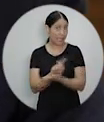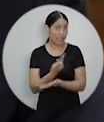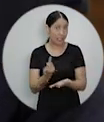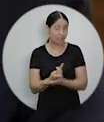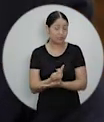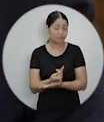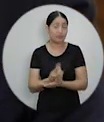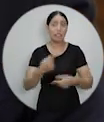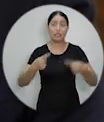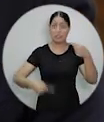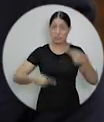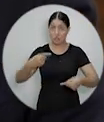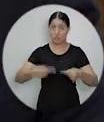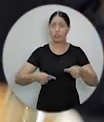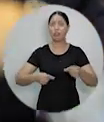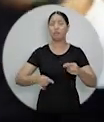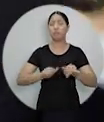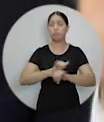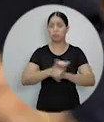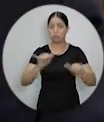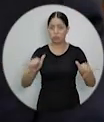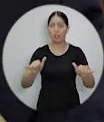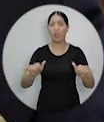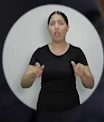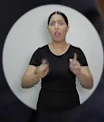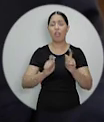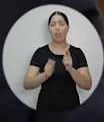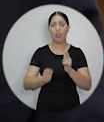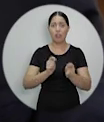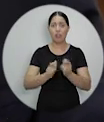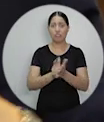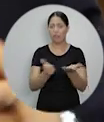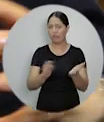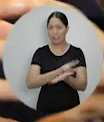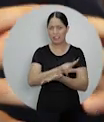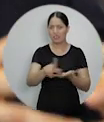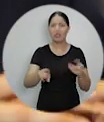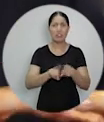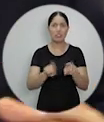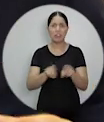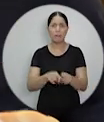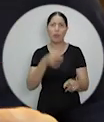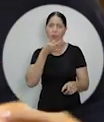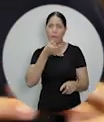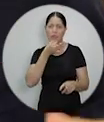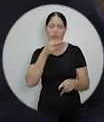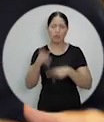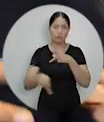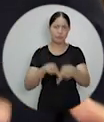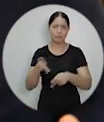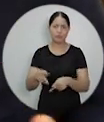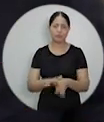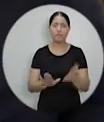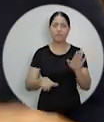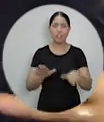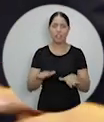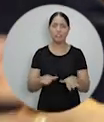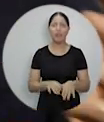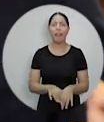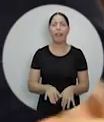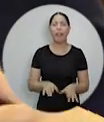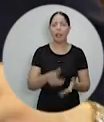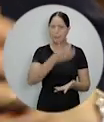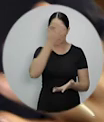muitas vezes pela imprensa, pela opinião pública, de que por haver fraude na candidatura feminina,